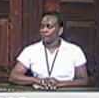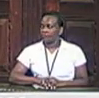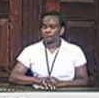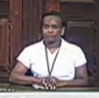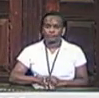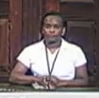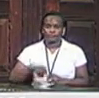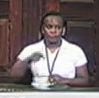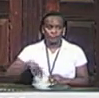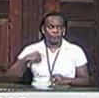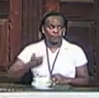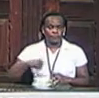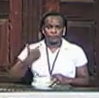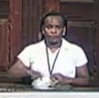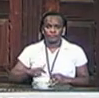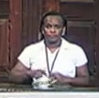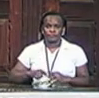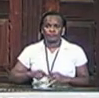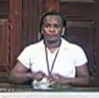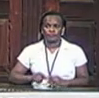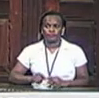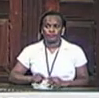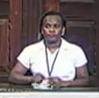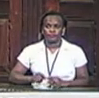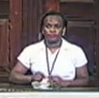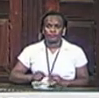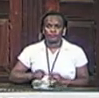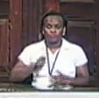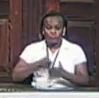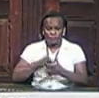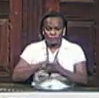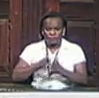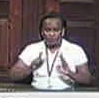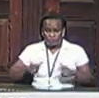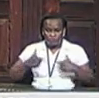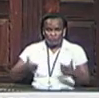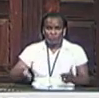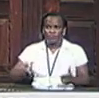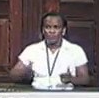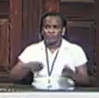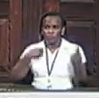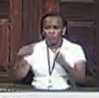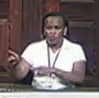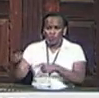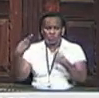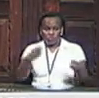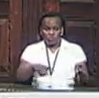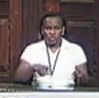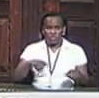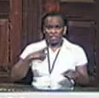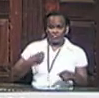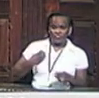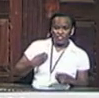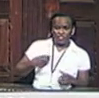Aqui não há que haver uma luta de oposição e